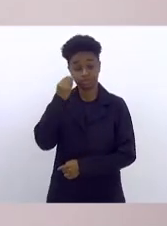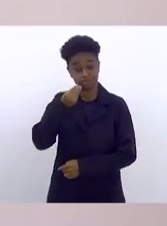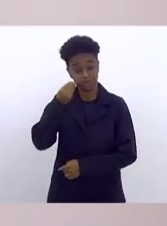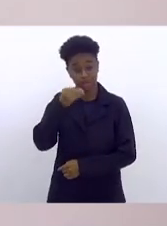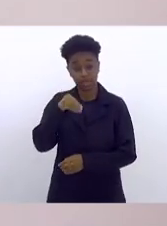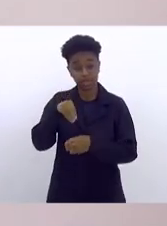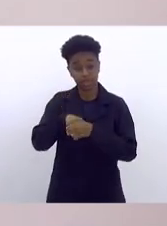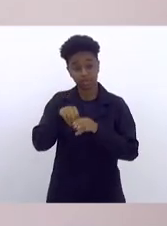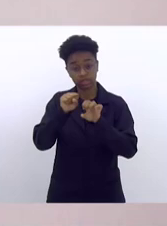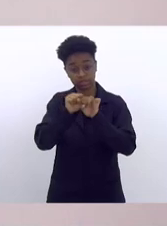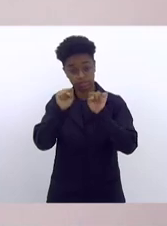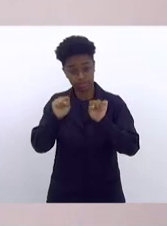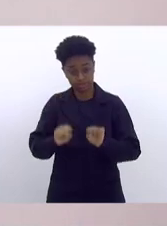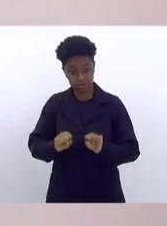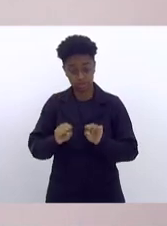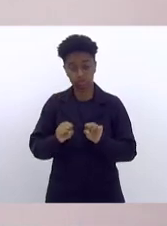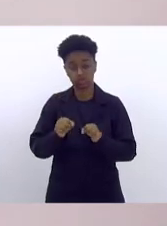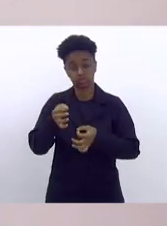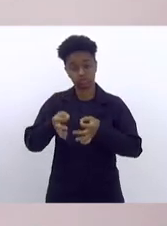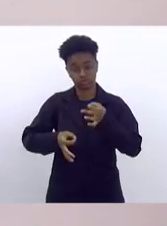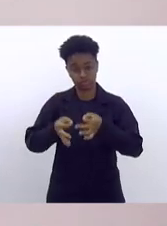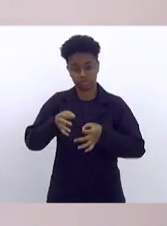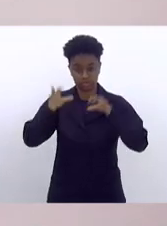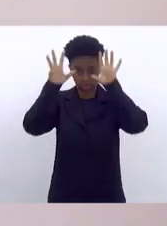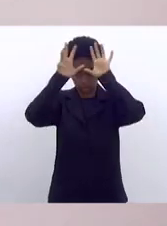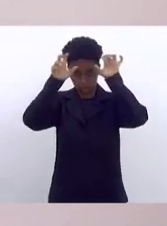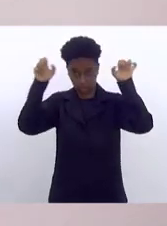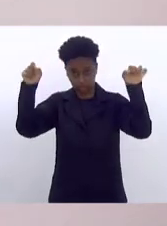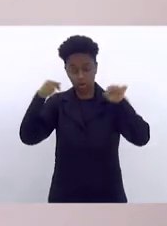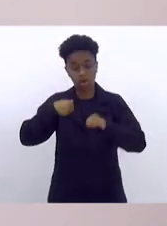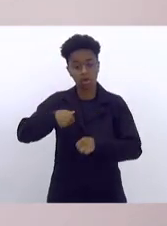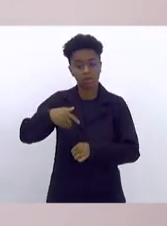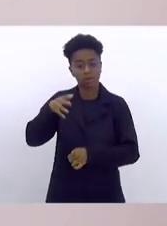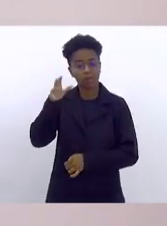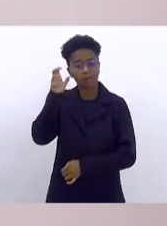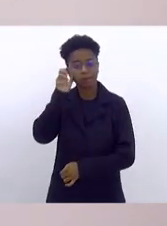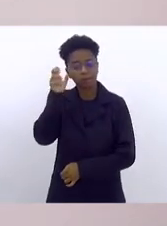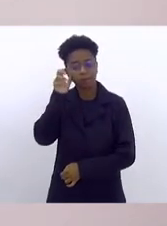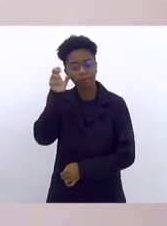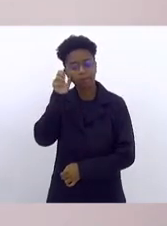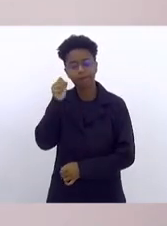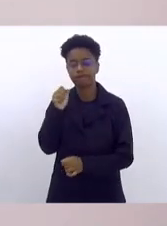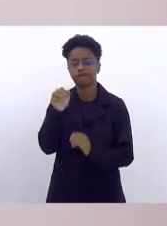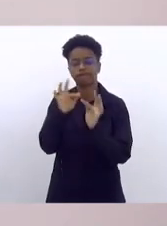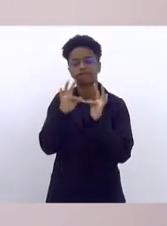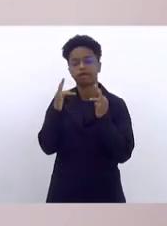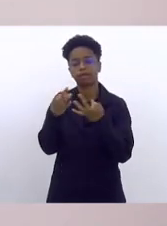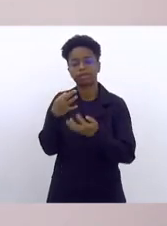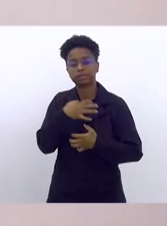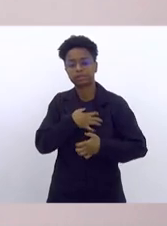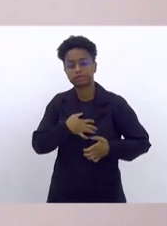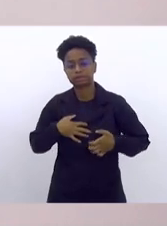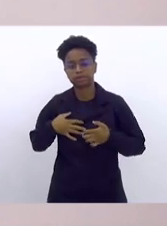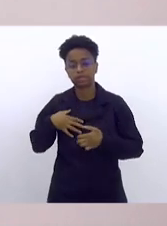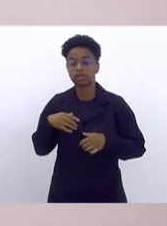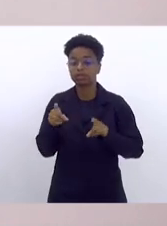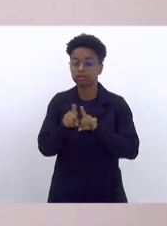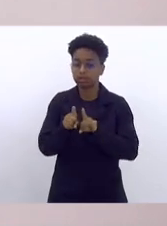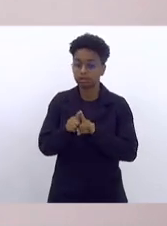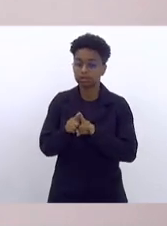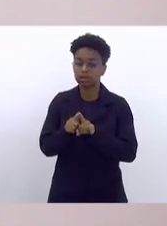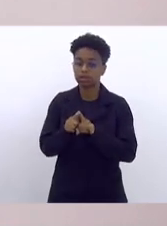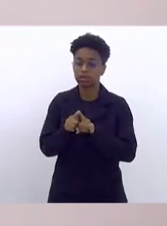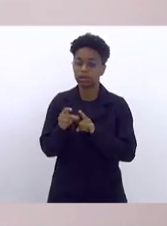sistema de justiça dentro do tribunal ouvindo também famílias angustiadas hoje a gente tem e atuei durante muito